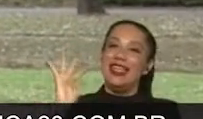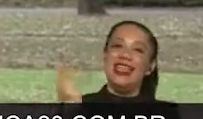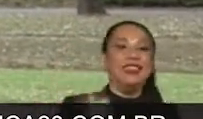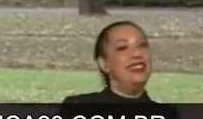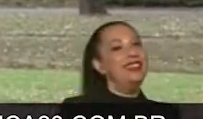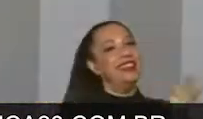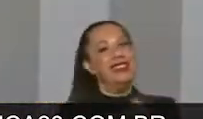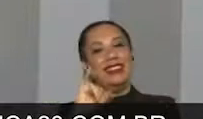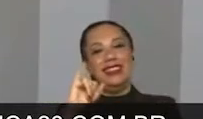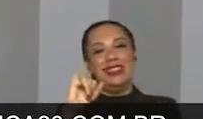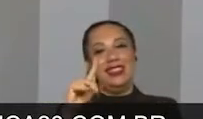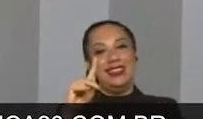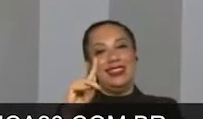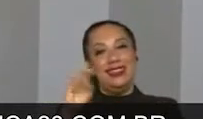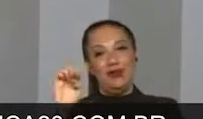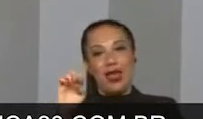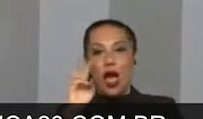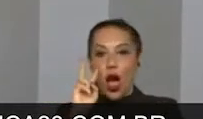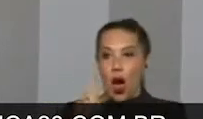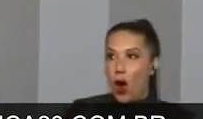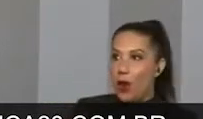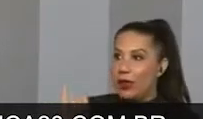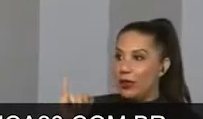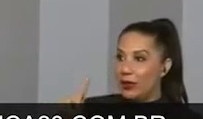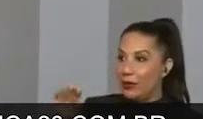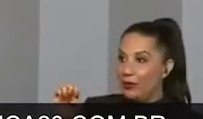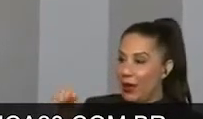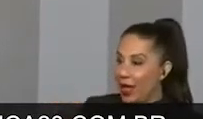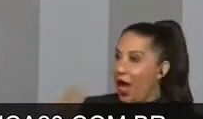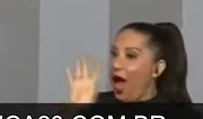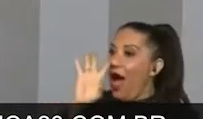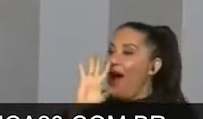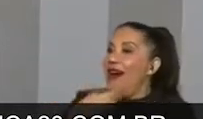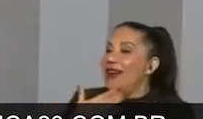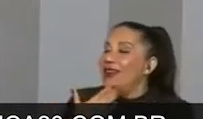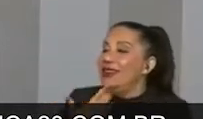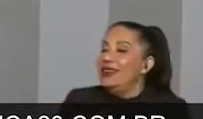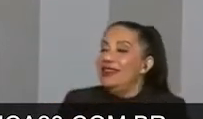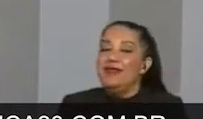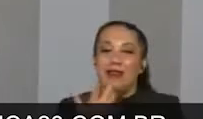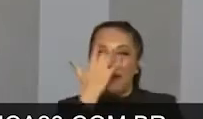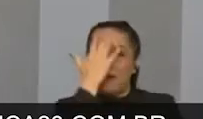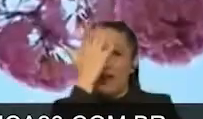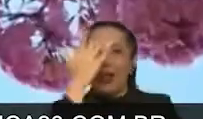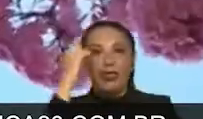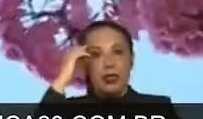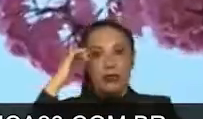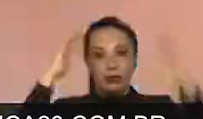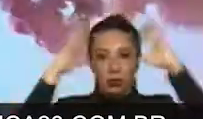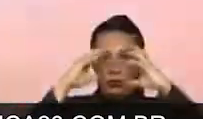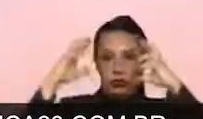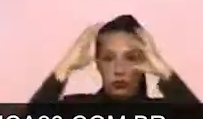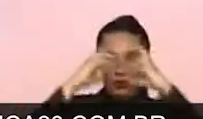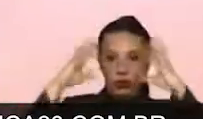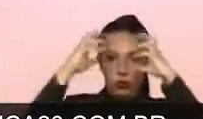natureza, pelos IP. Quando eu olho para o IP como uma condição contemplativa, eu facilito a produção dos neurotransmissores,